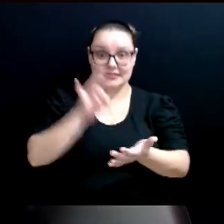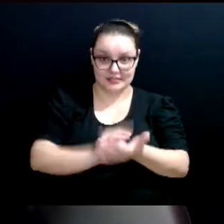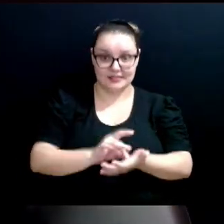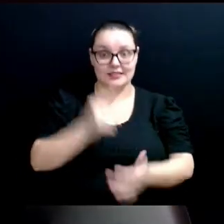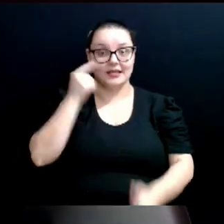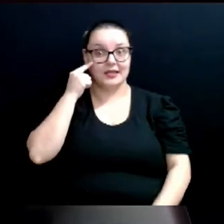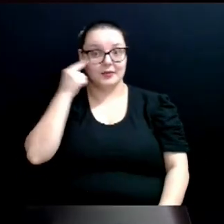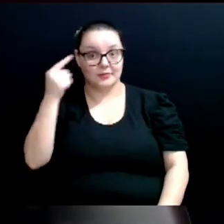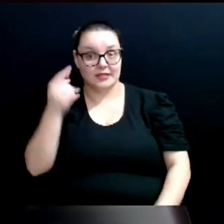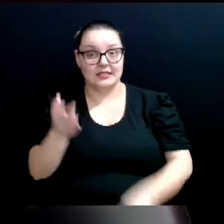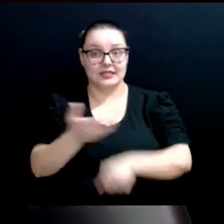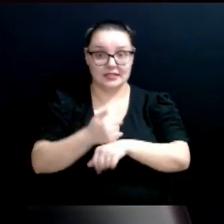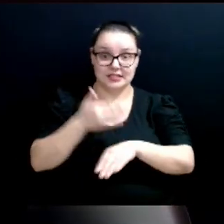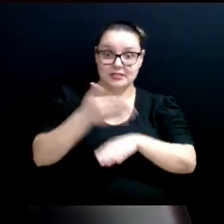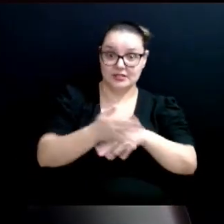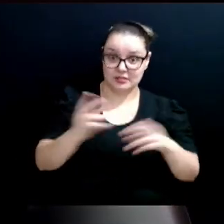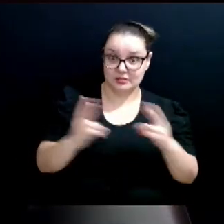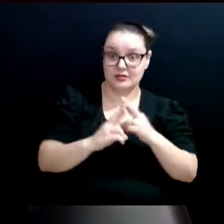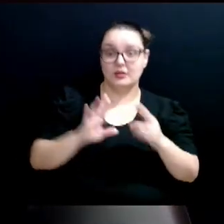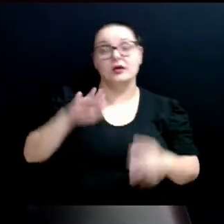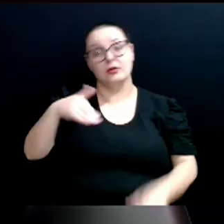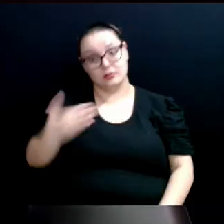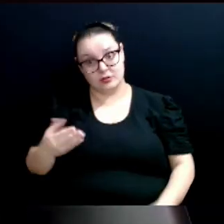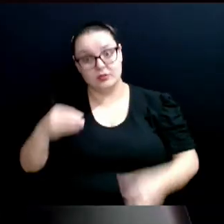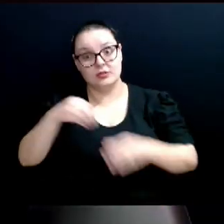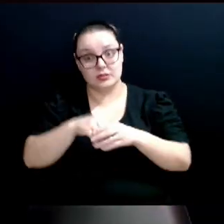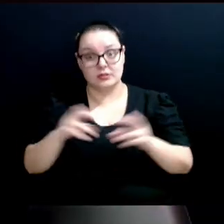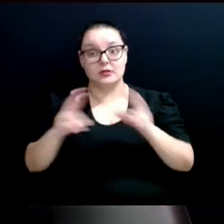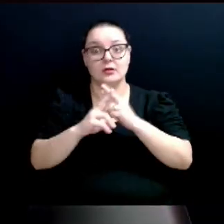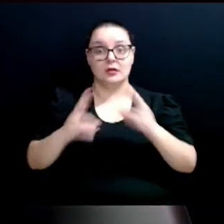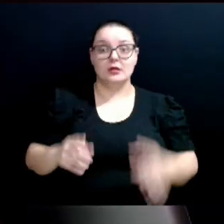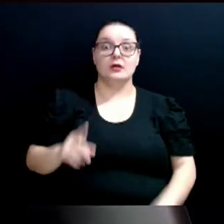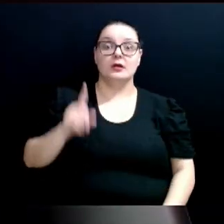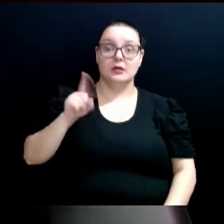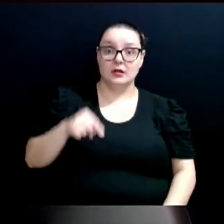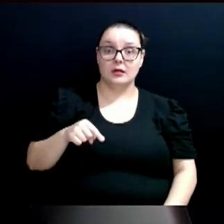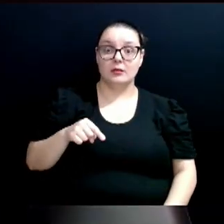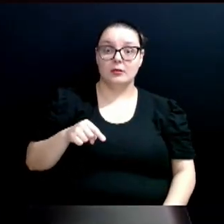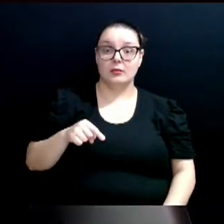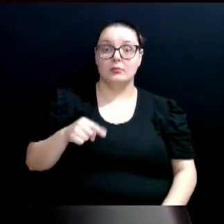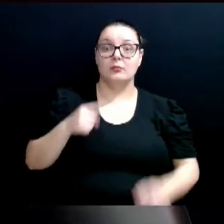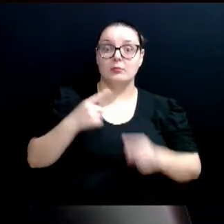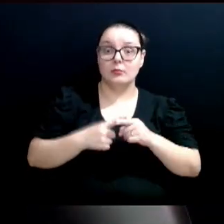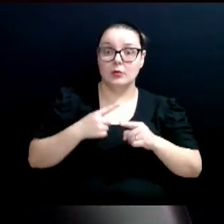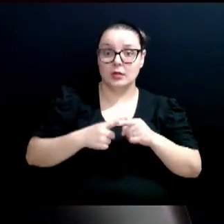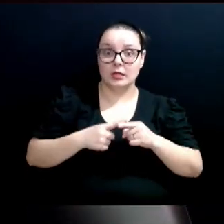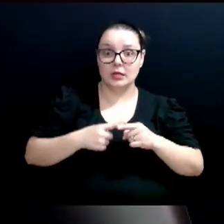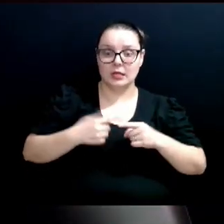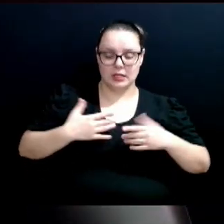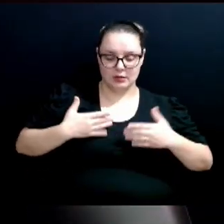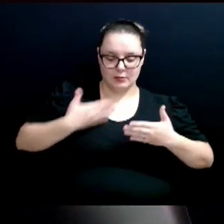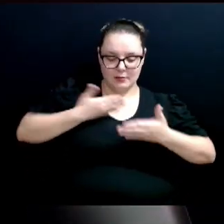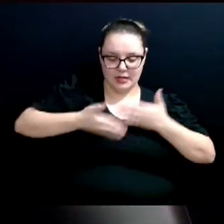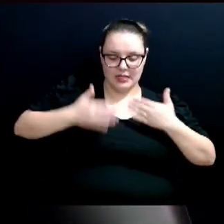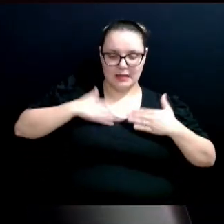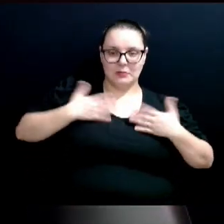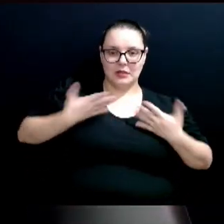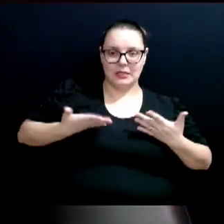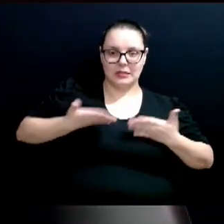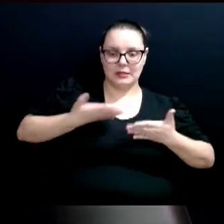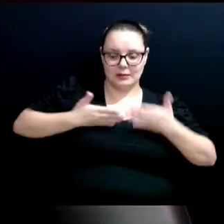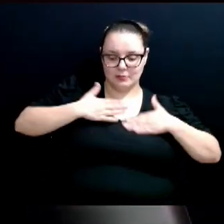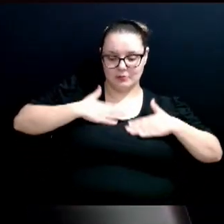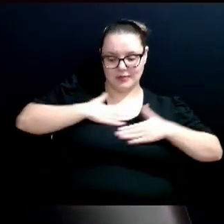nesse relacionamento, ou quando você está no relacionamento, porque eu irei me desagradar para agradar o outro.